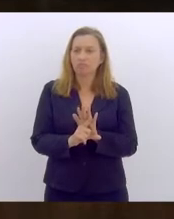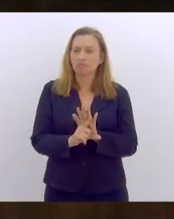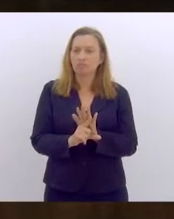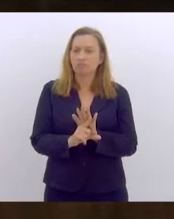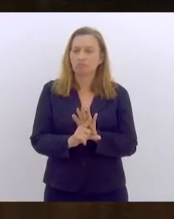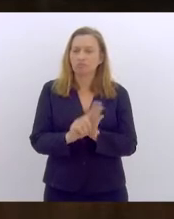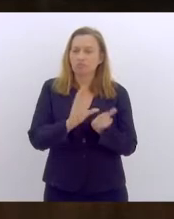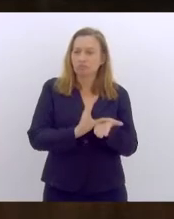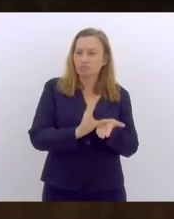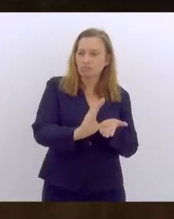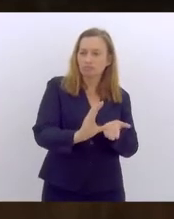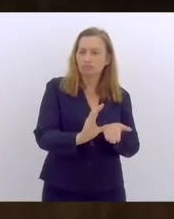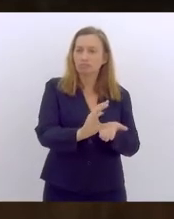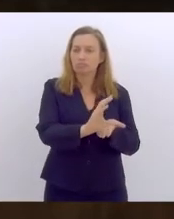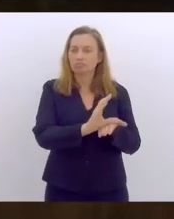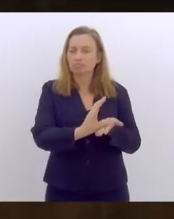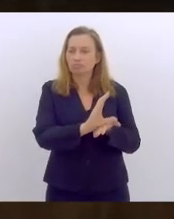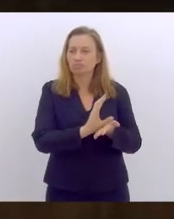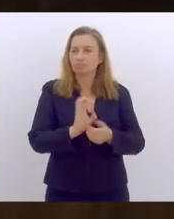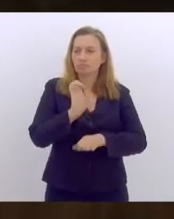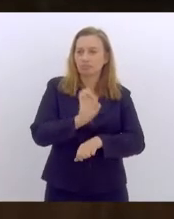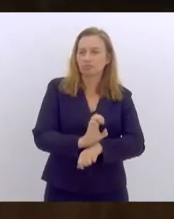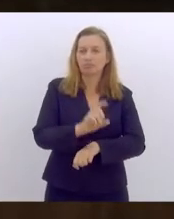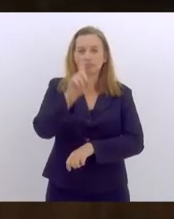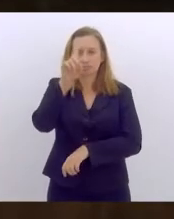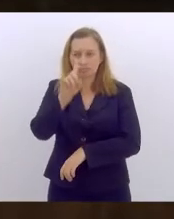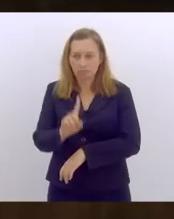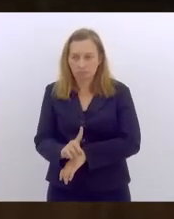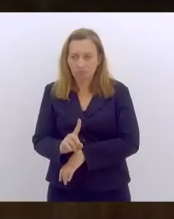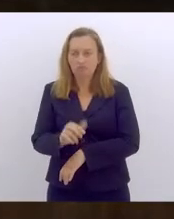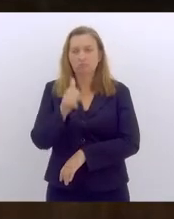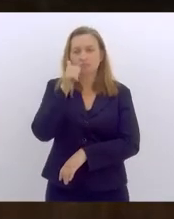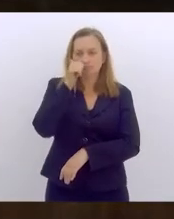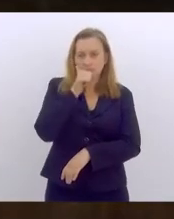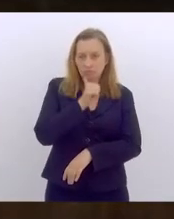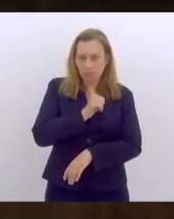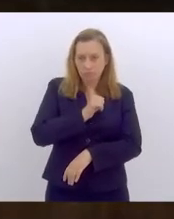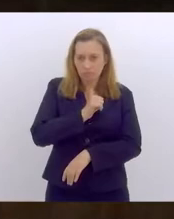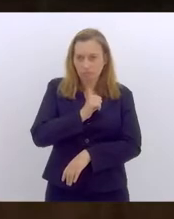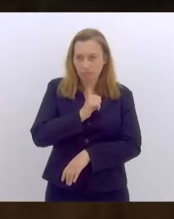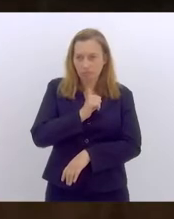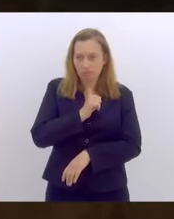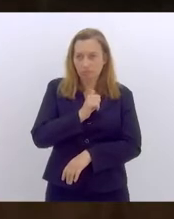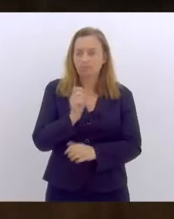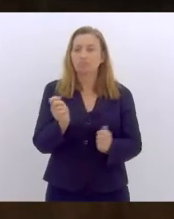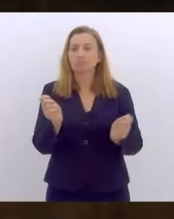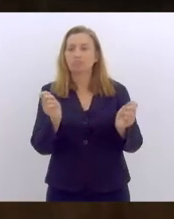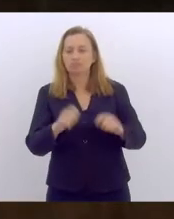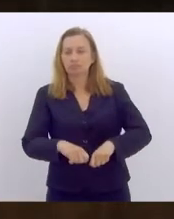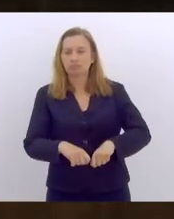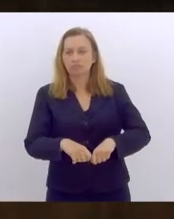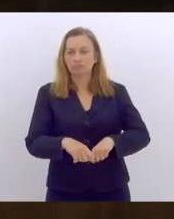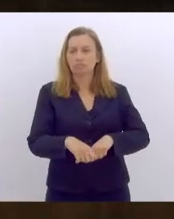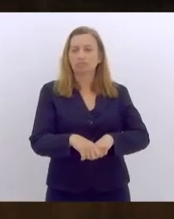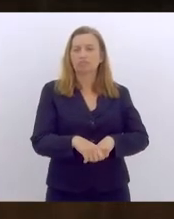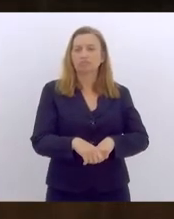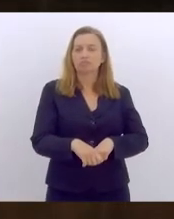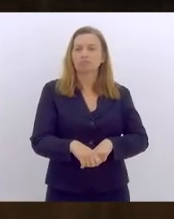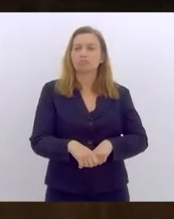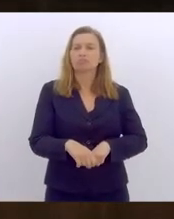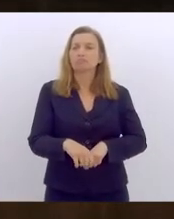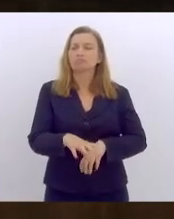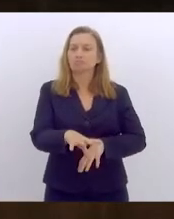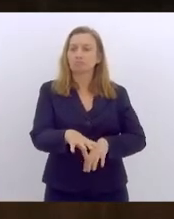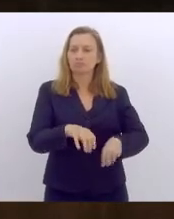ao Conselho Estadual dos Direitos da Mulher para capacitação